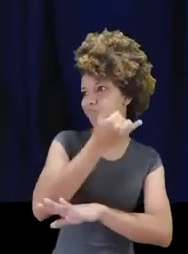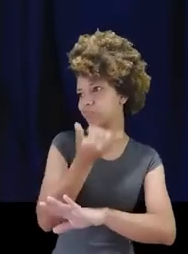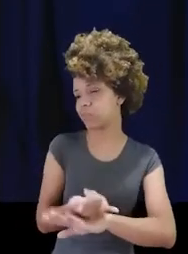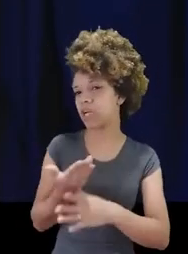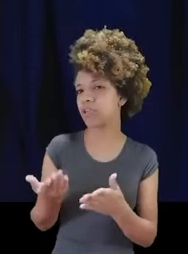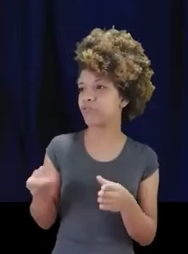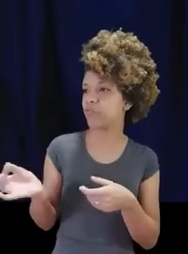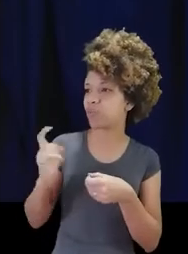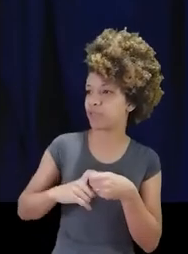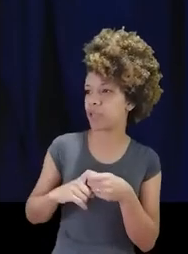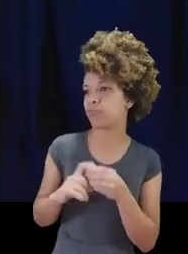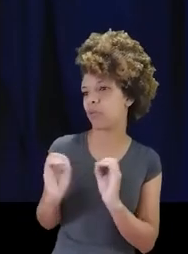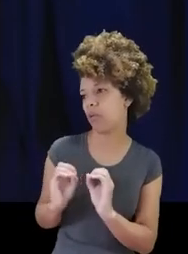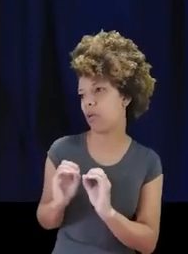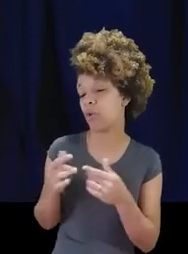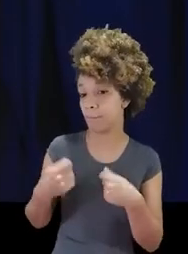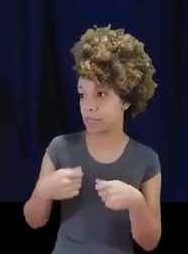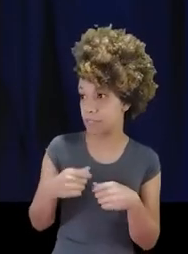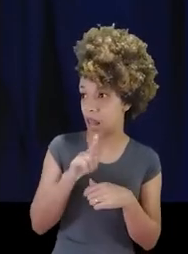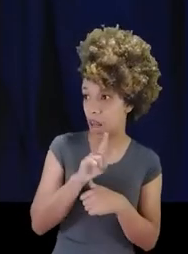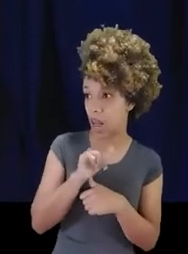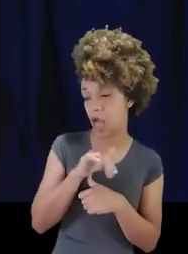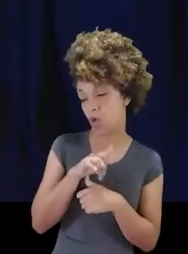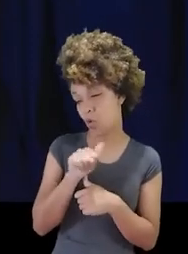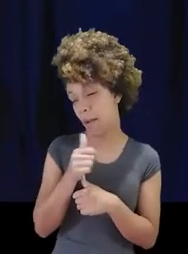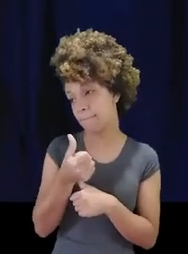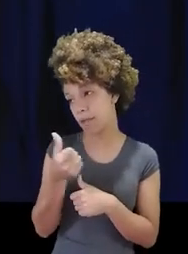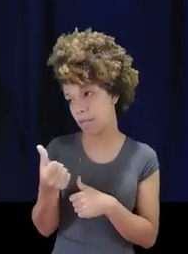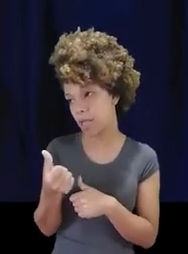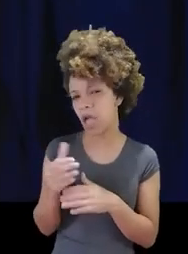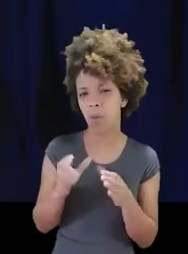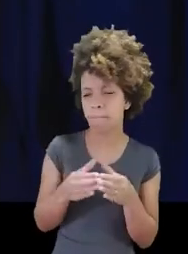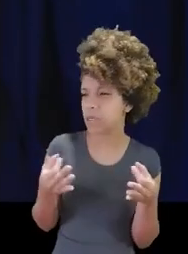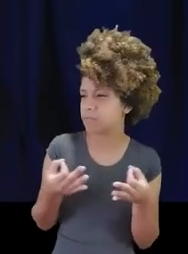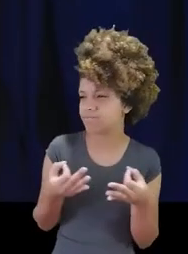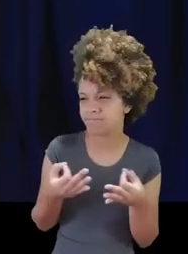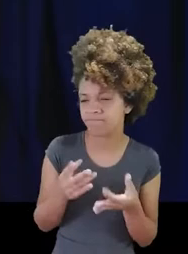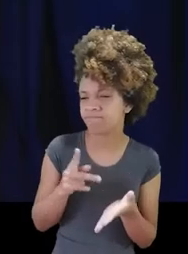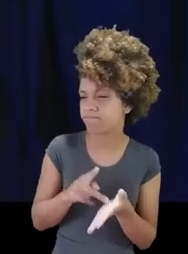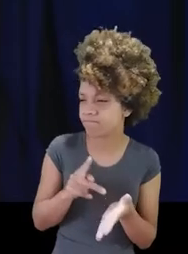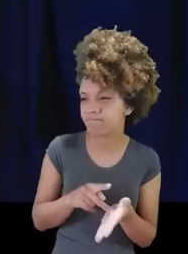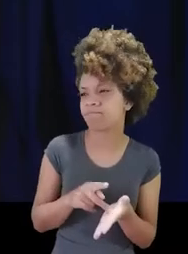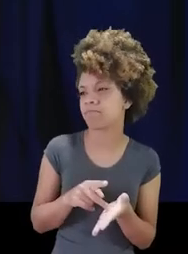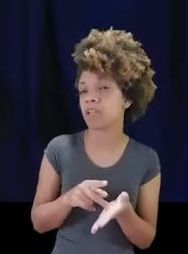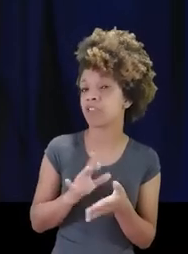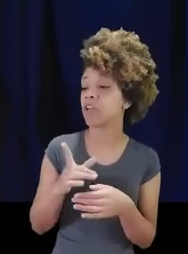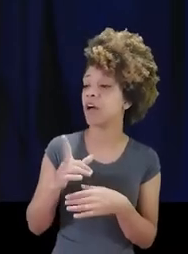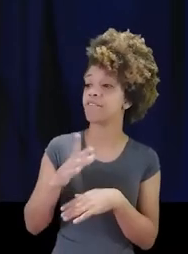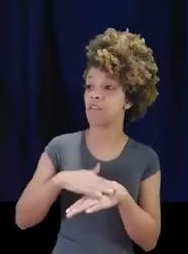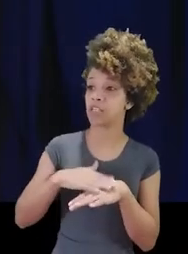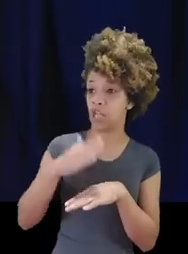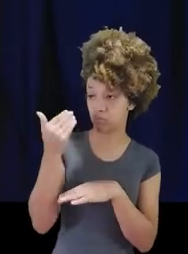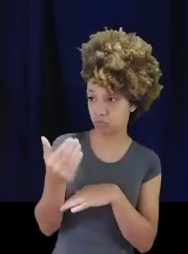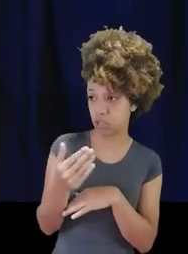e eu precisava fazer um artista novo e o Lagoa 66 aqui em São Paulo era uma banda verdadeira que já